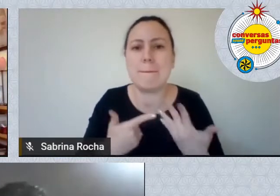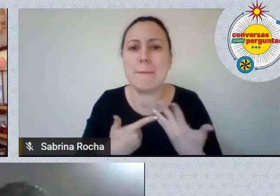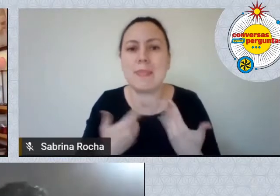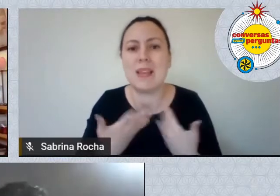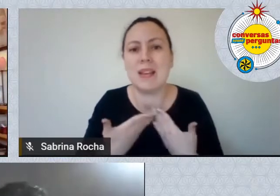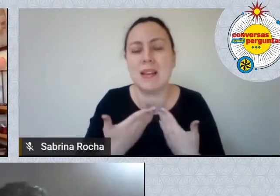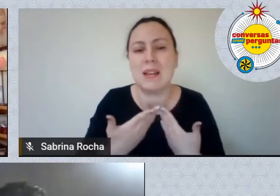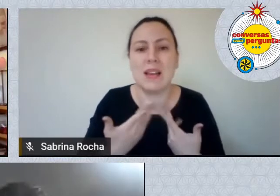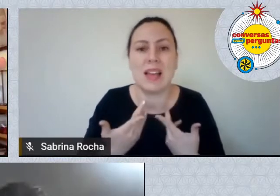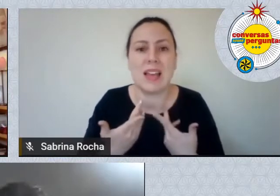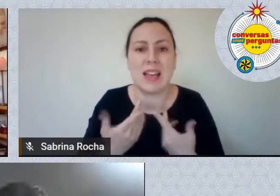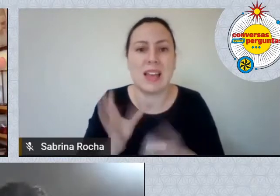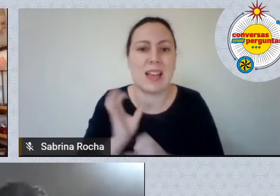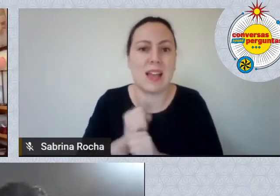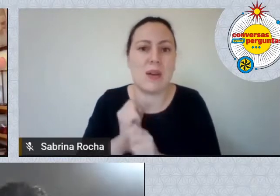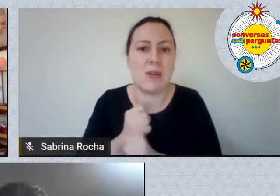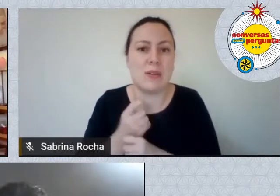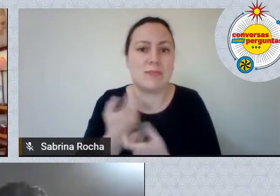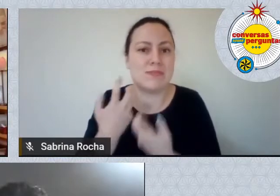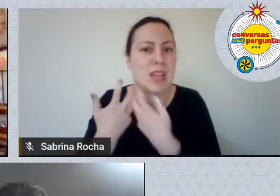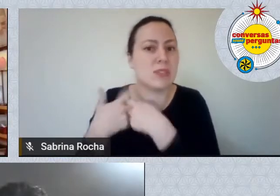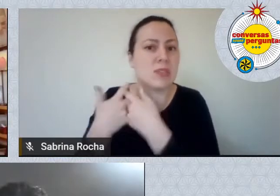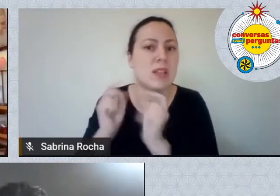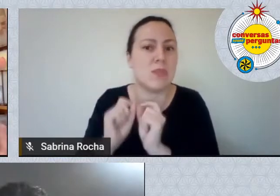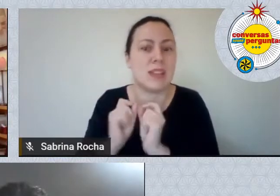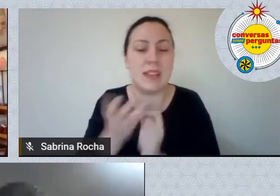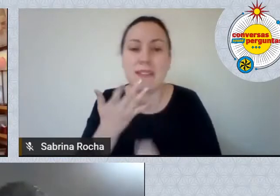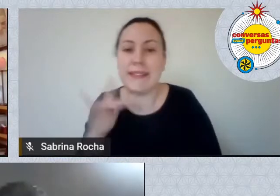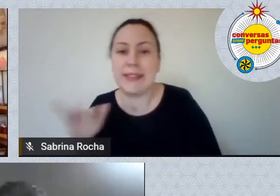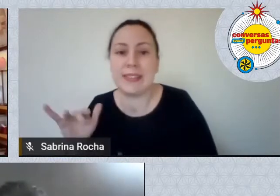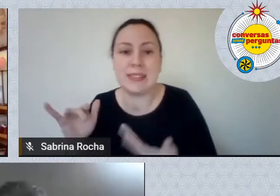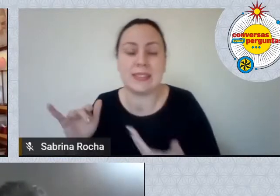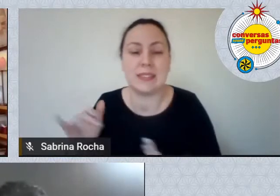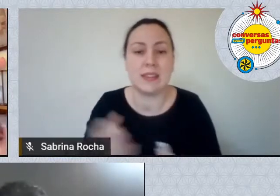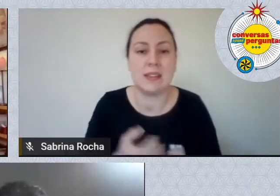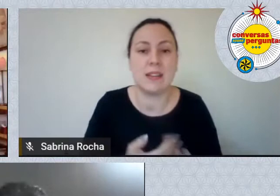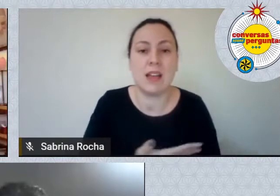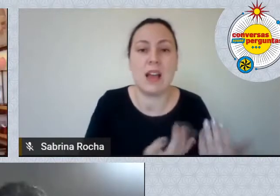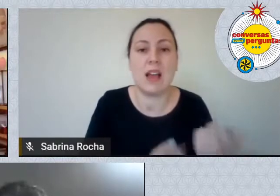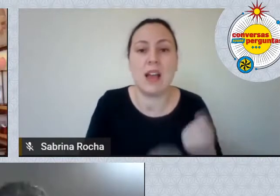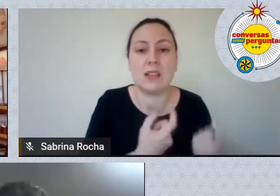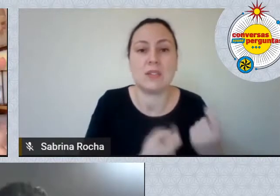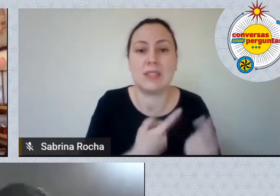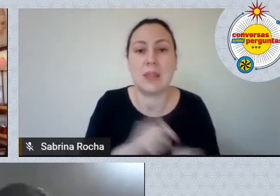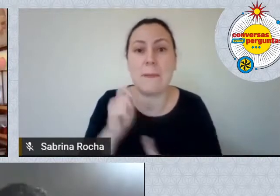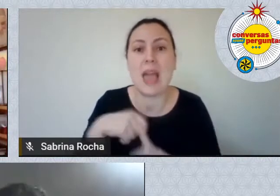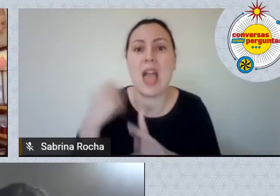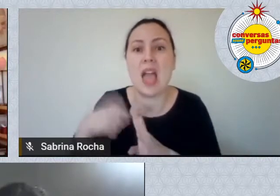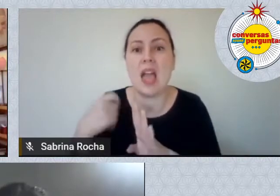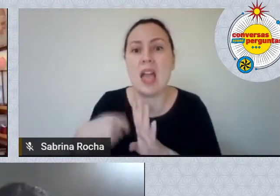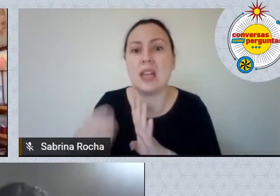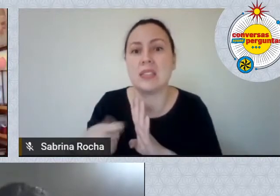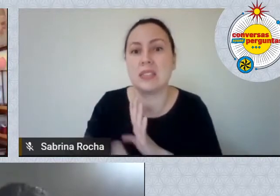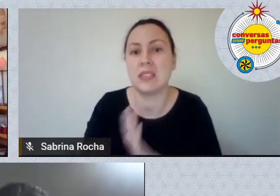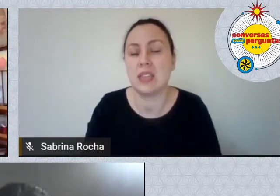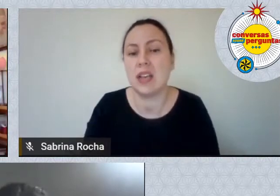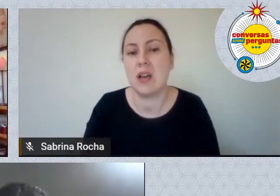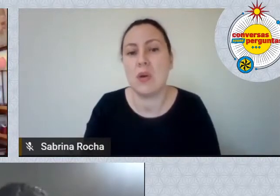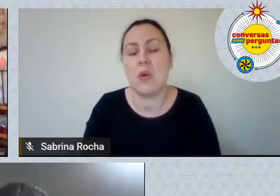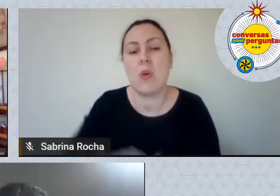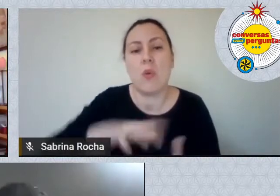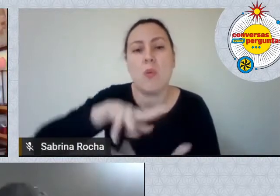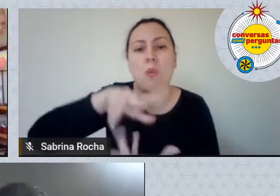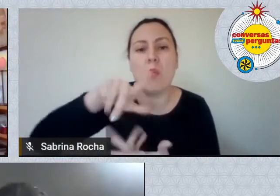um lado, crianças e adolescentes há meses em casa, completamente mergulhados nesse mundo